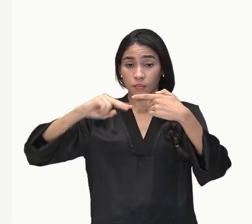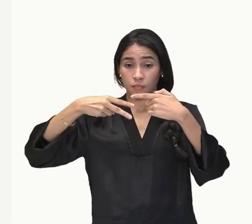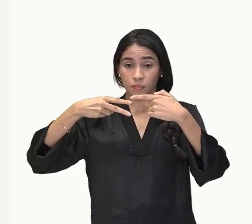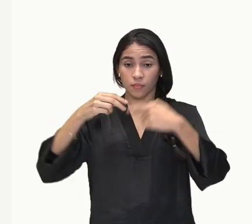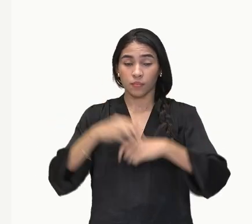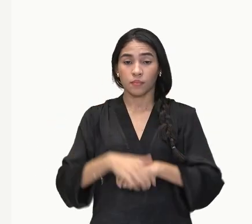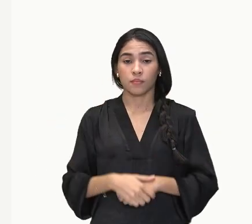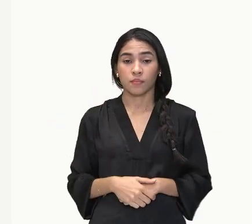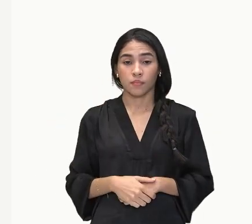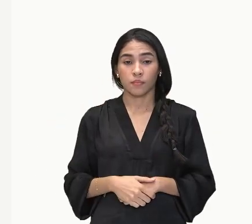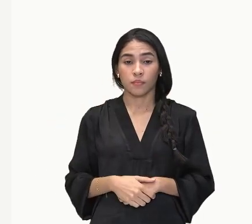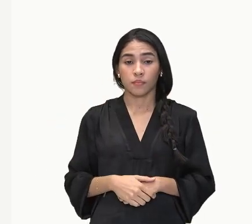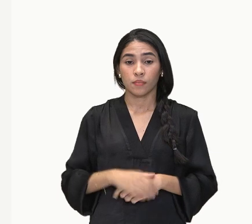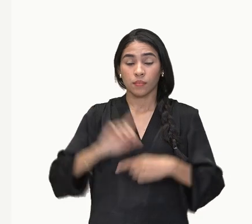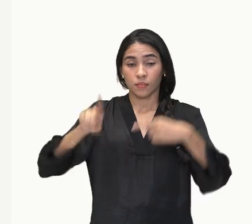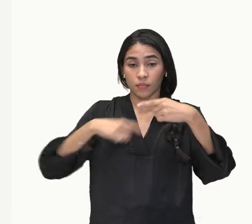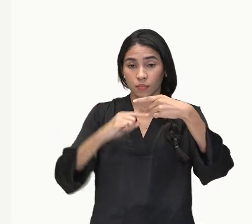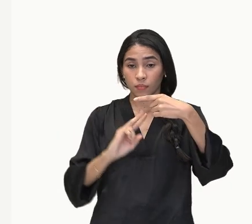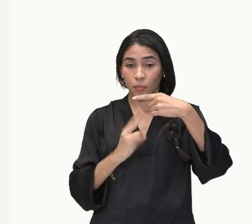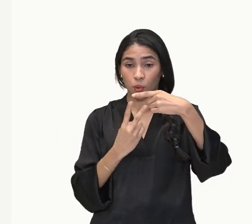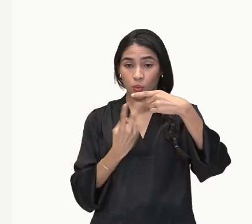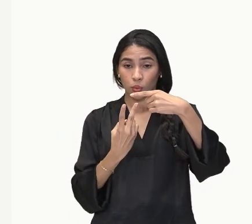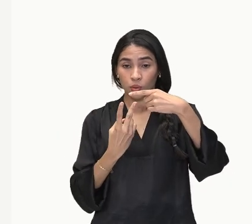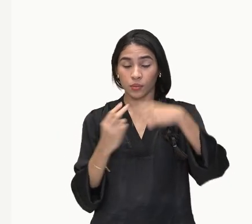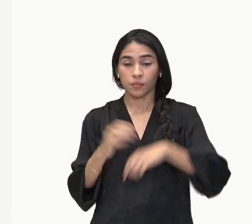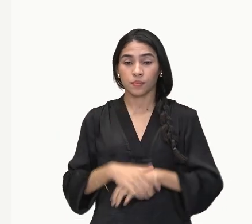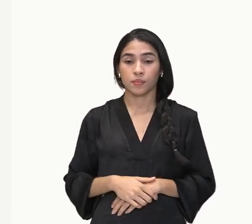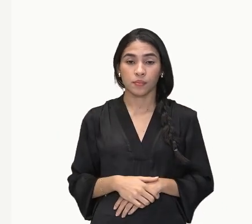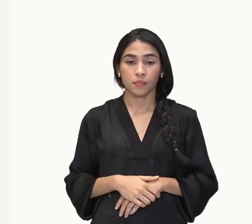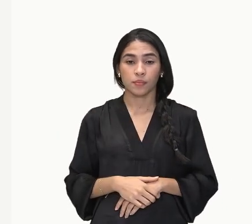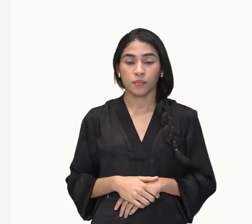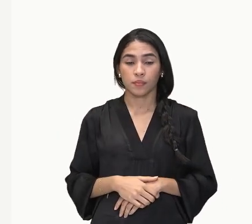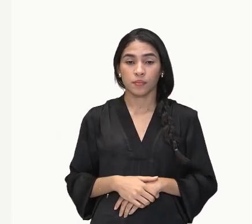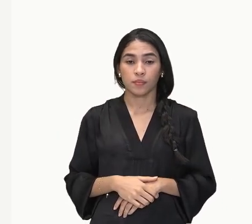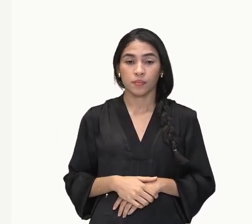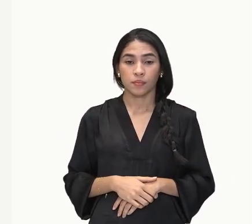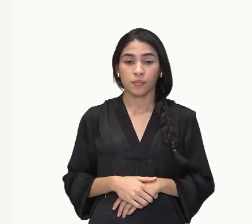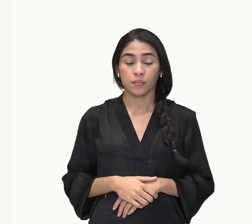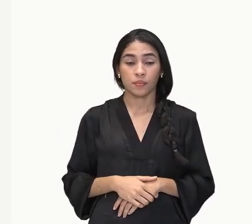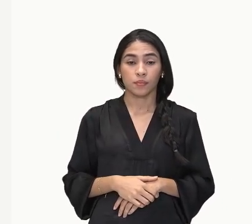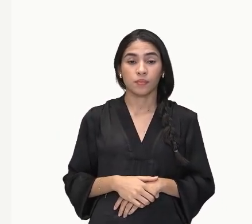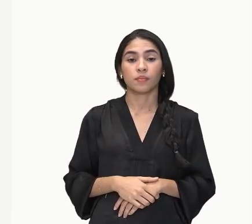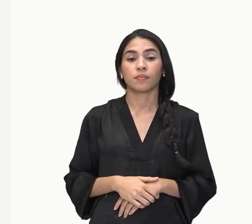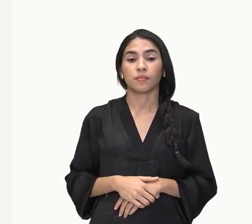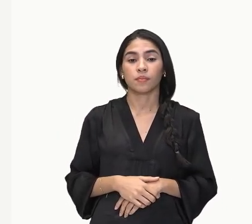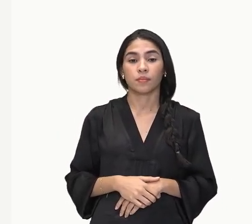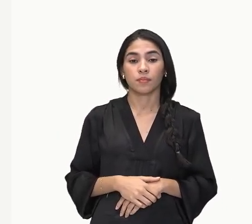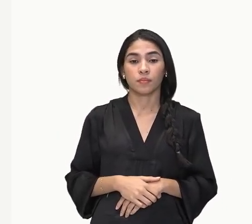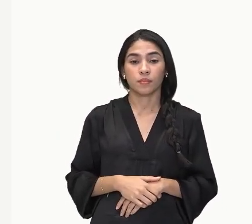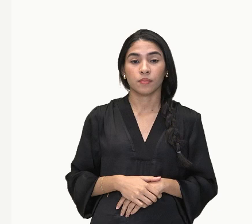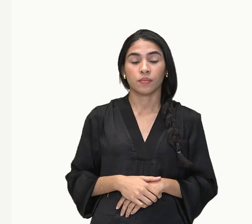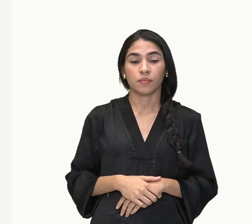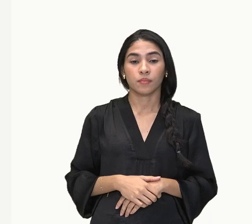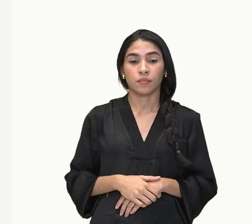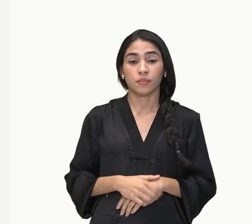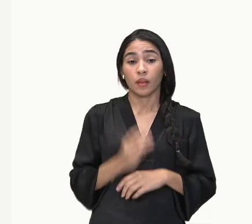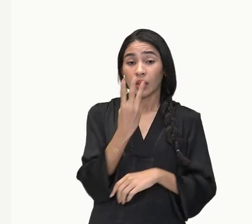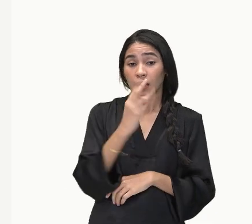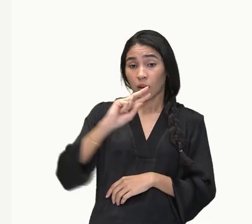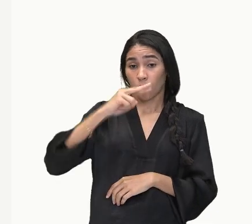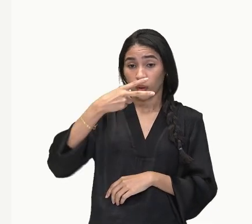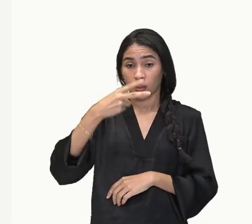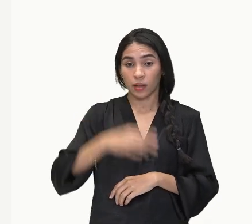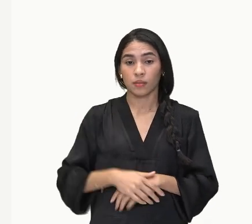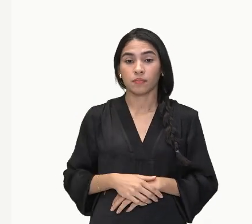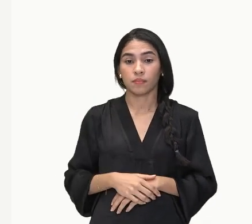quadrado, dividido por 2. Vamos continuar aqui essa conta. Primeiro a gente resolve esse 3,